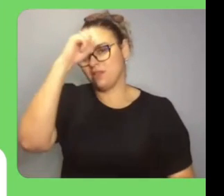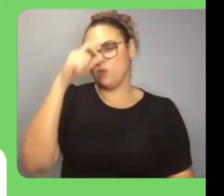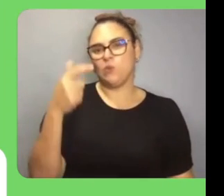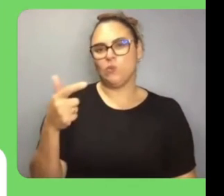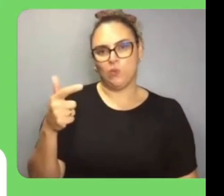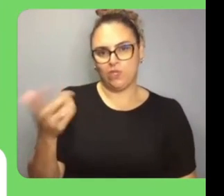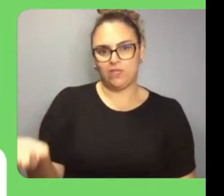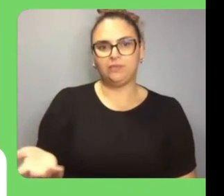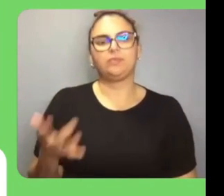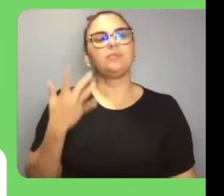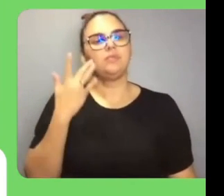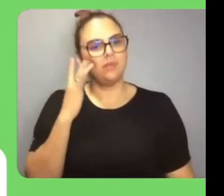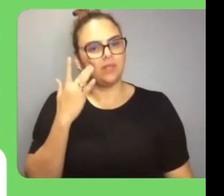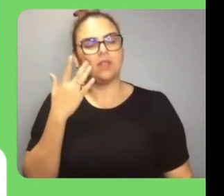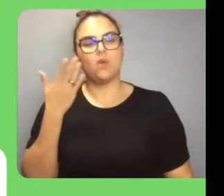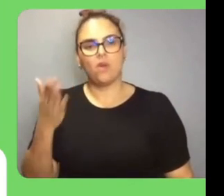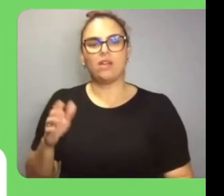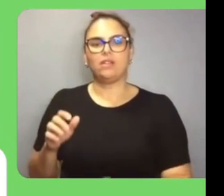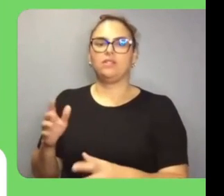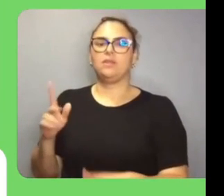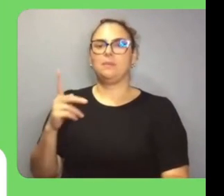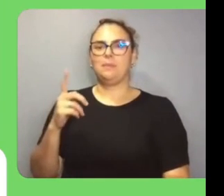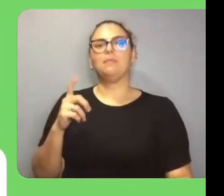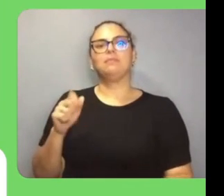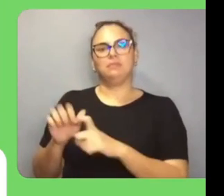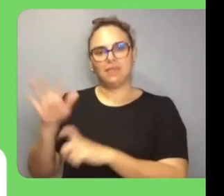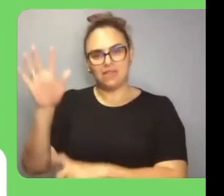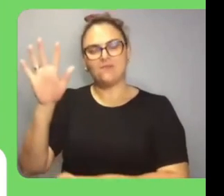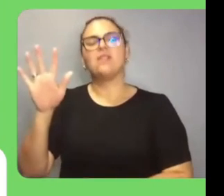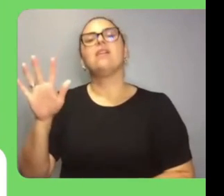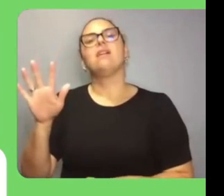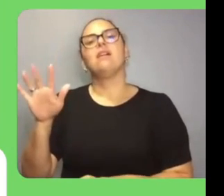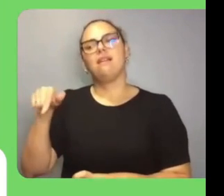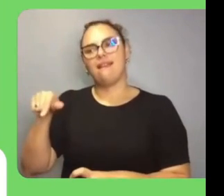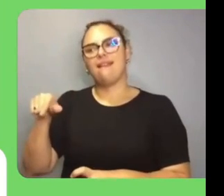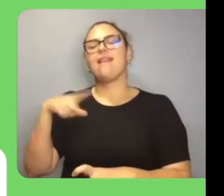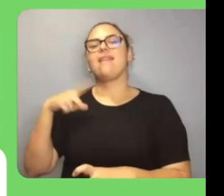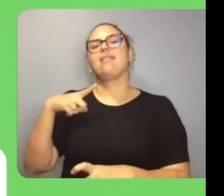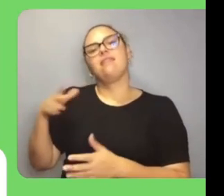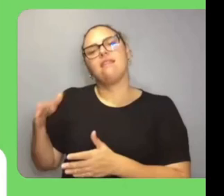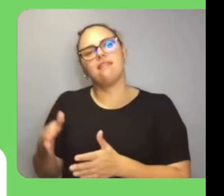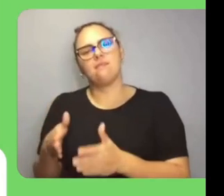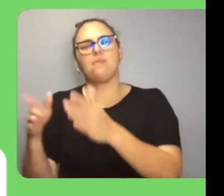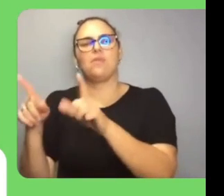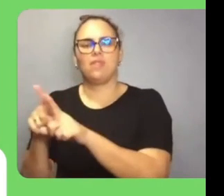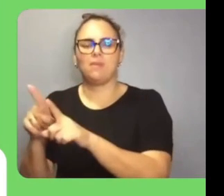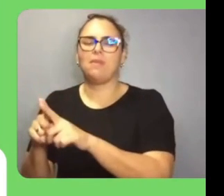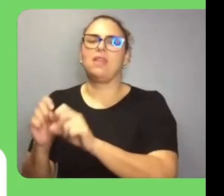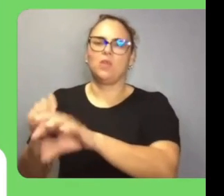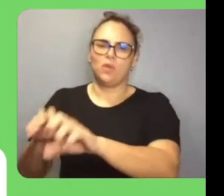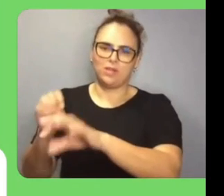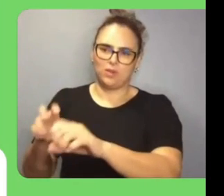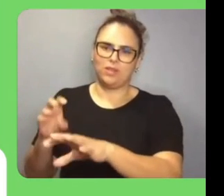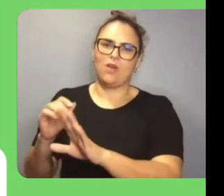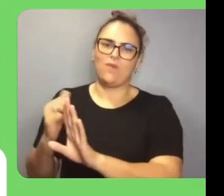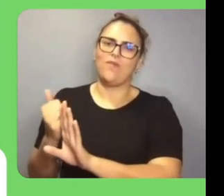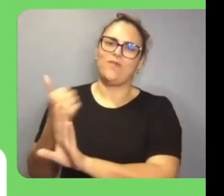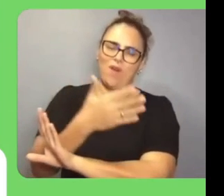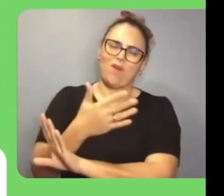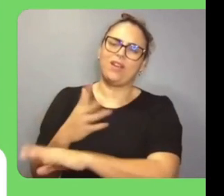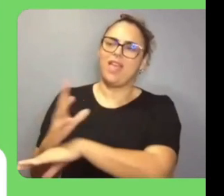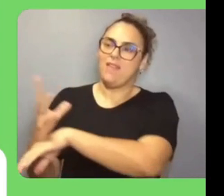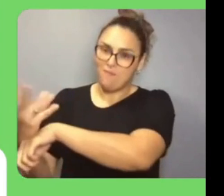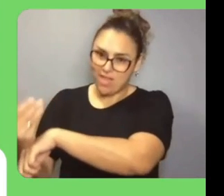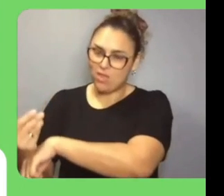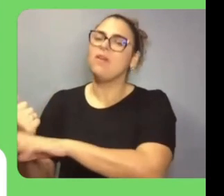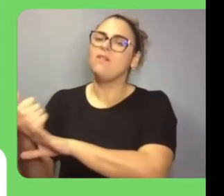que a Perifa tem caminhado muito para esse lugar educacional. Para além do evento, a gente tem o Perifacom nas escolas, a